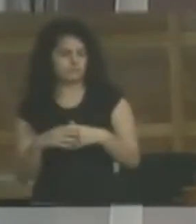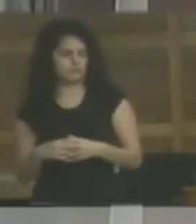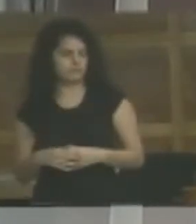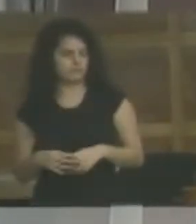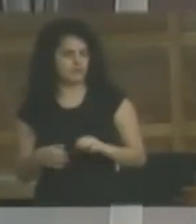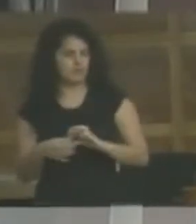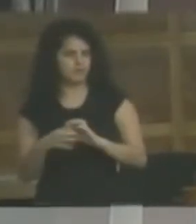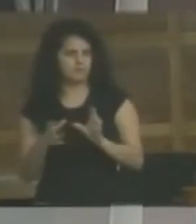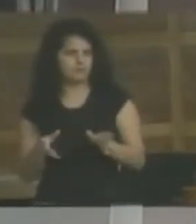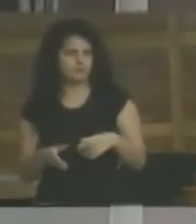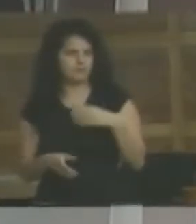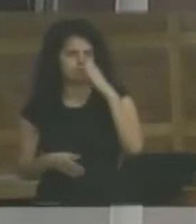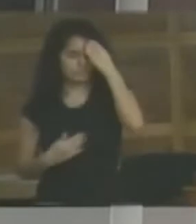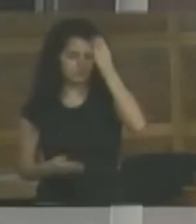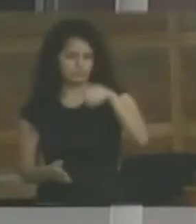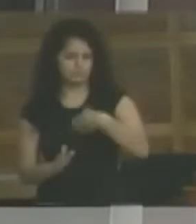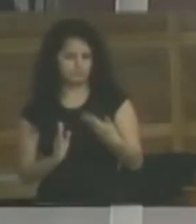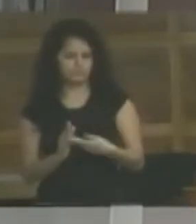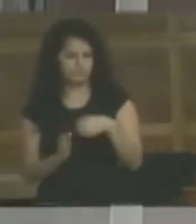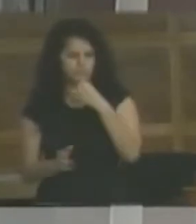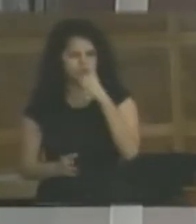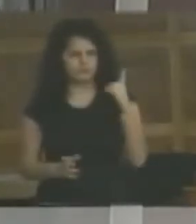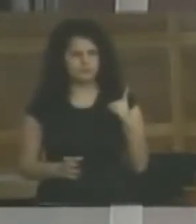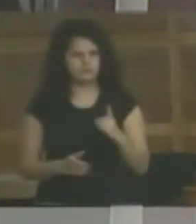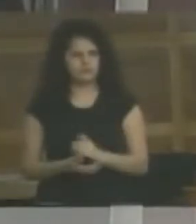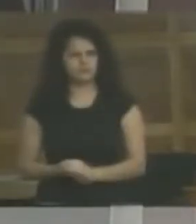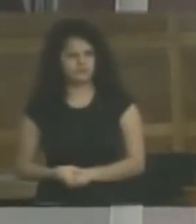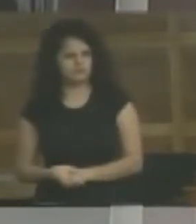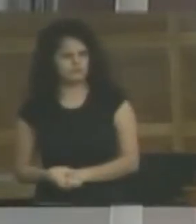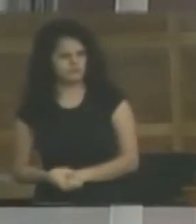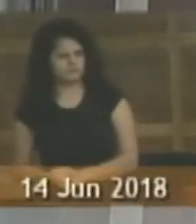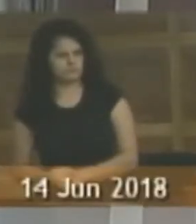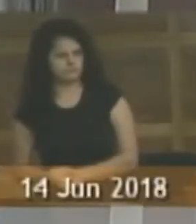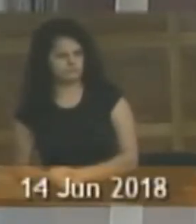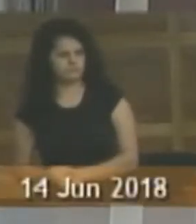Muito obrigado a todos e um bom dia. Pode falar.